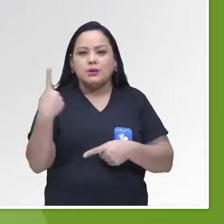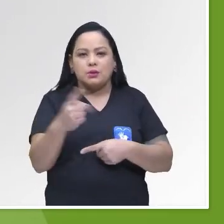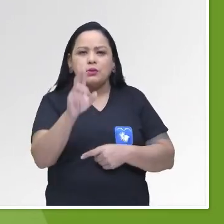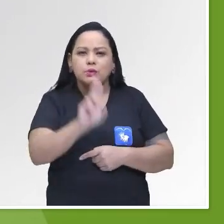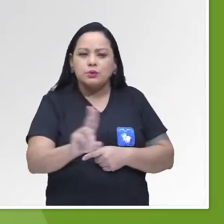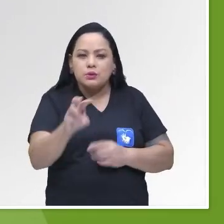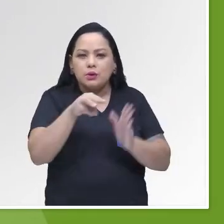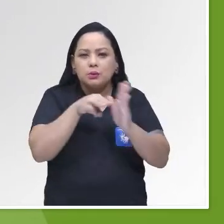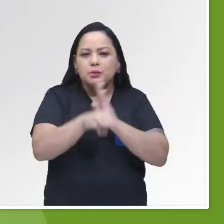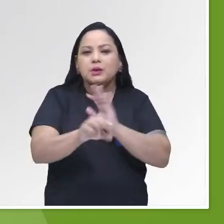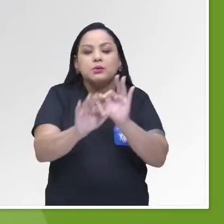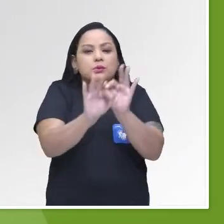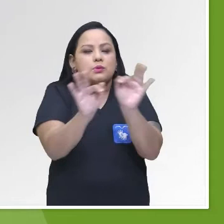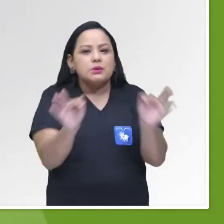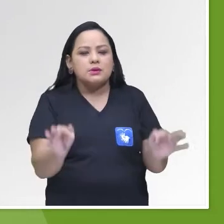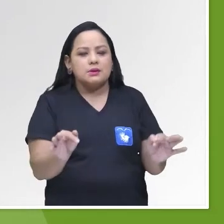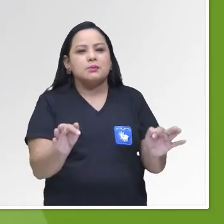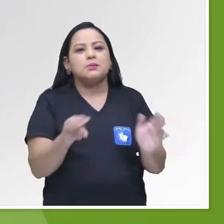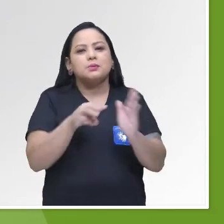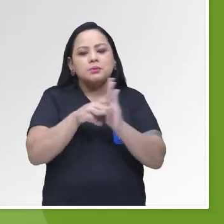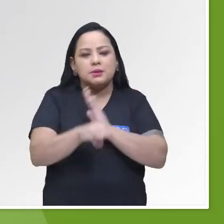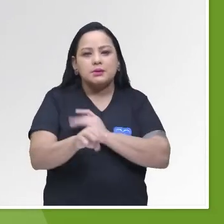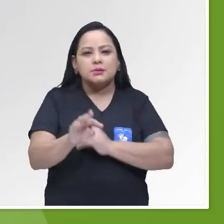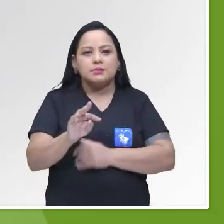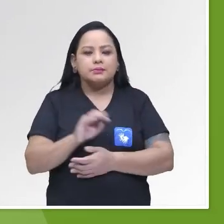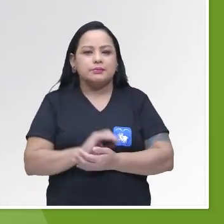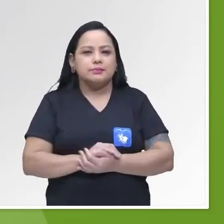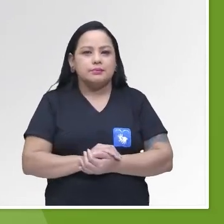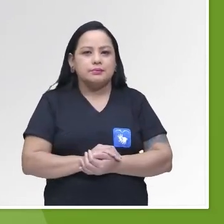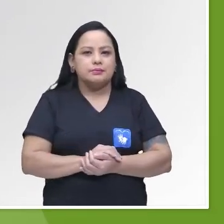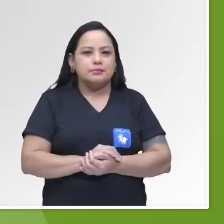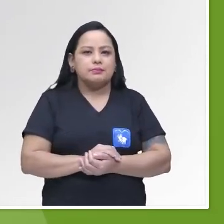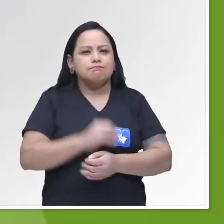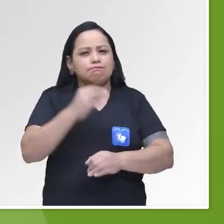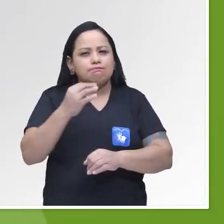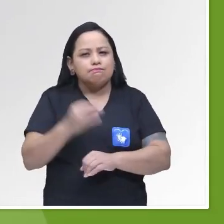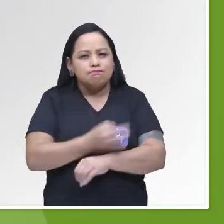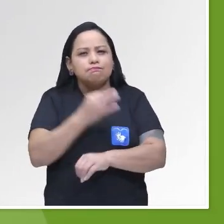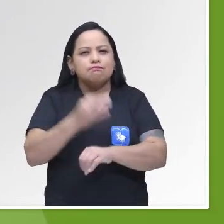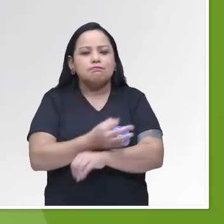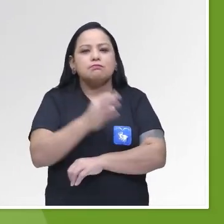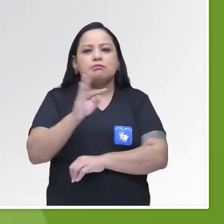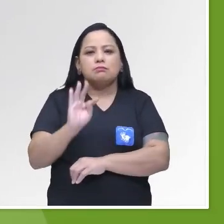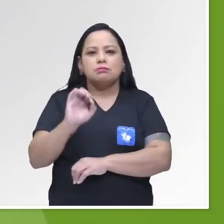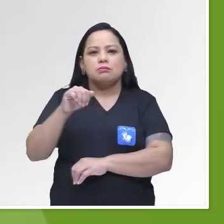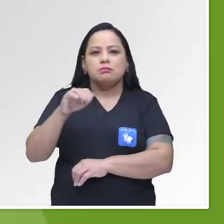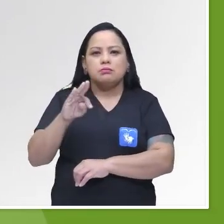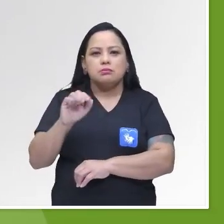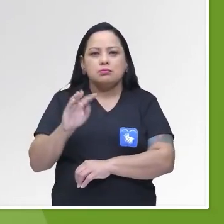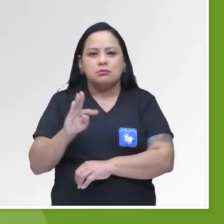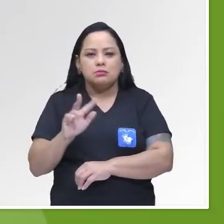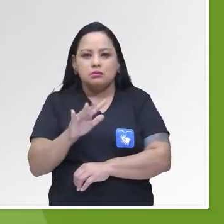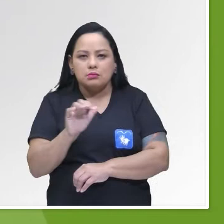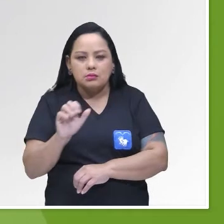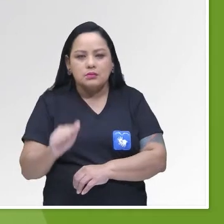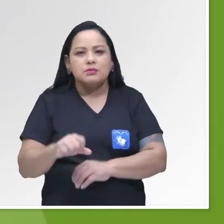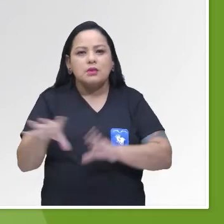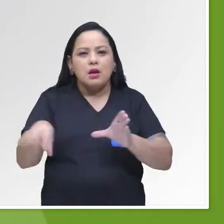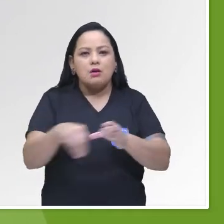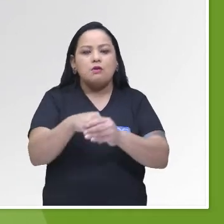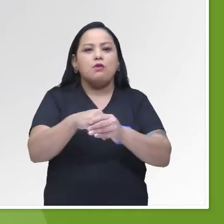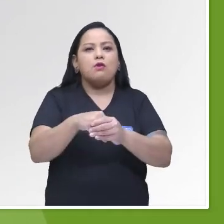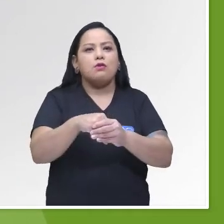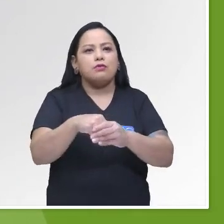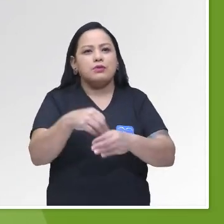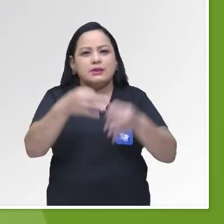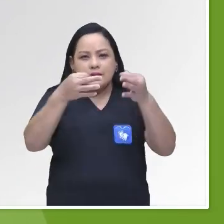o método mais simples, que é o método por tentativas, que envolve tentativas e